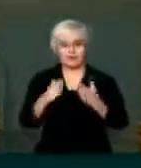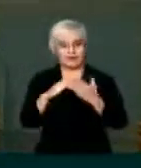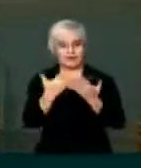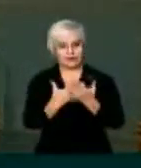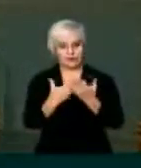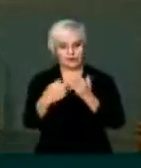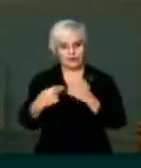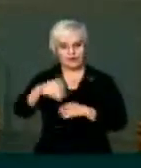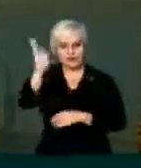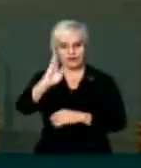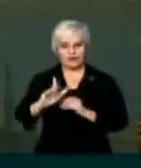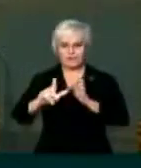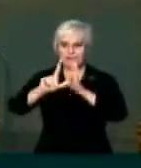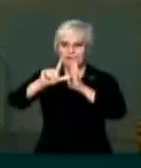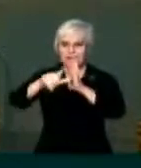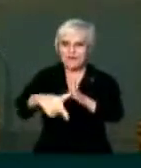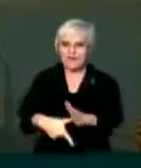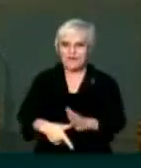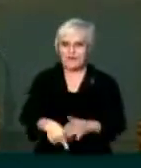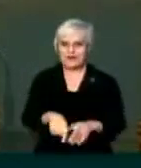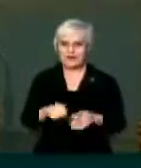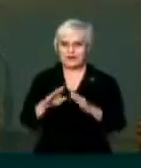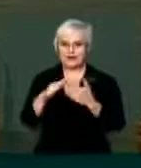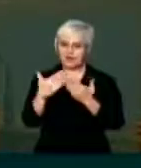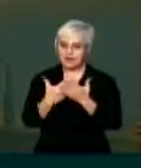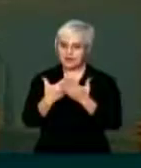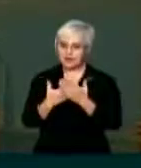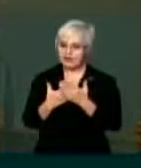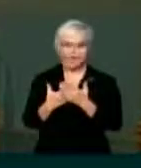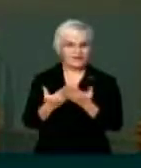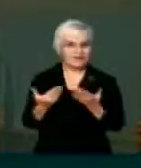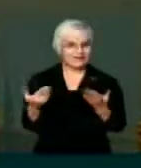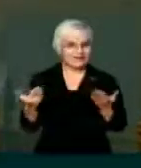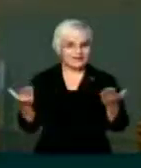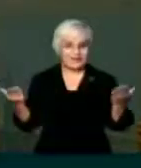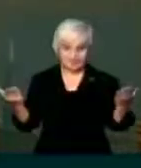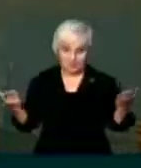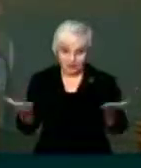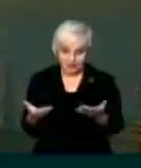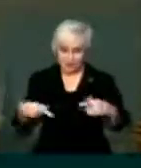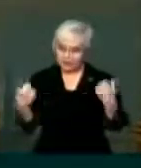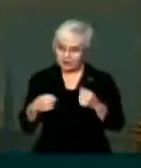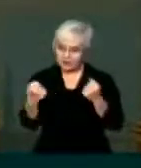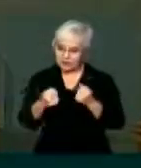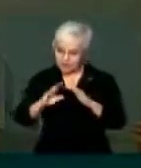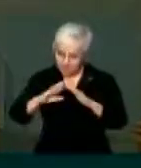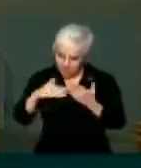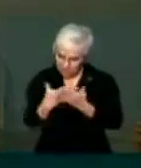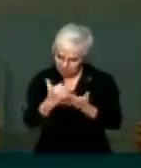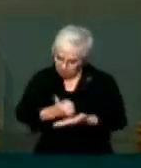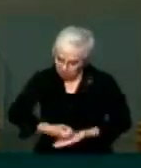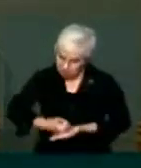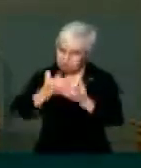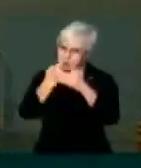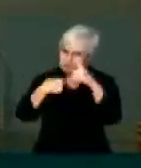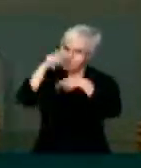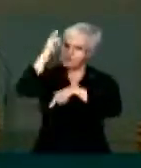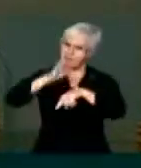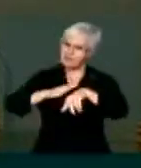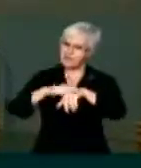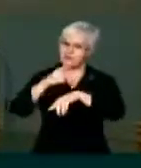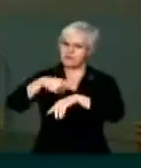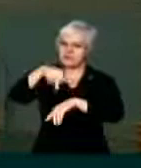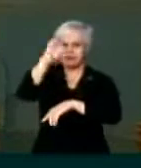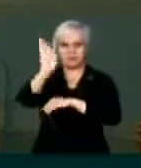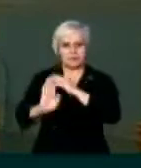Brasil chegou tarde, a escola no Brasil chegou depois, e agora nós temos que botar a escola para frente no Brasil.